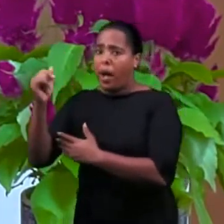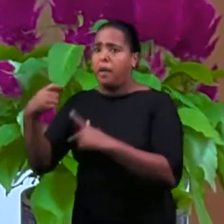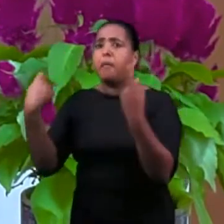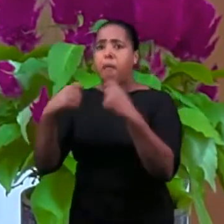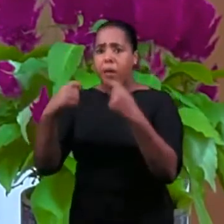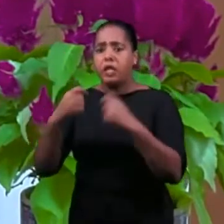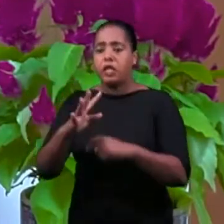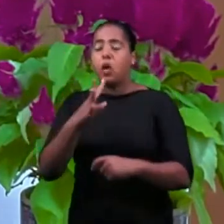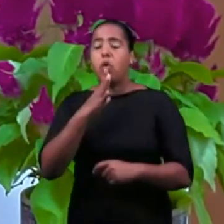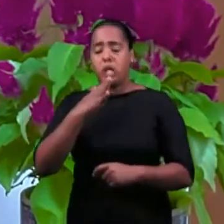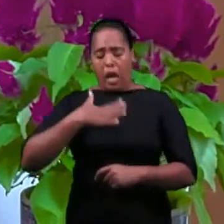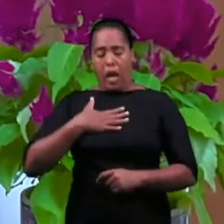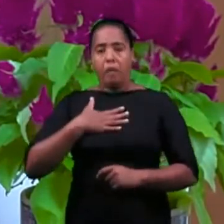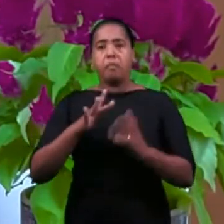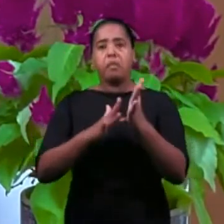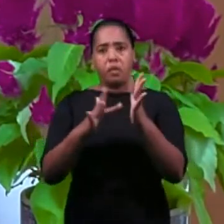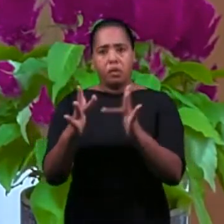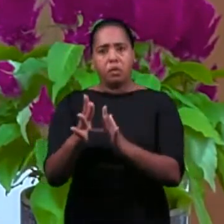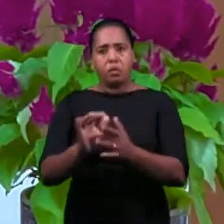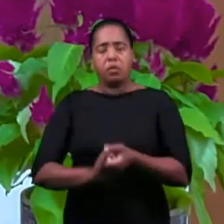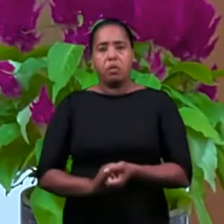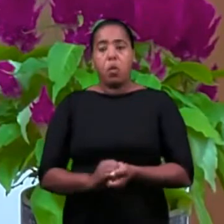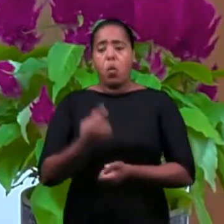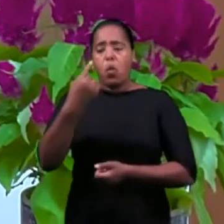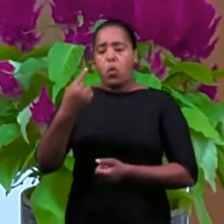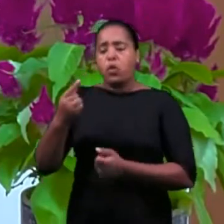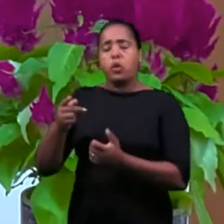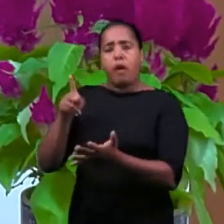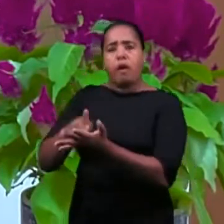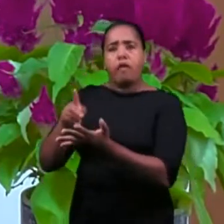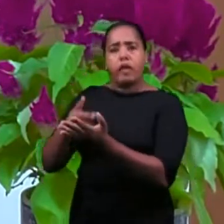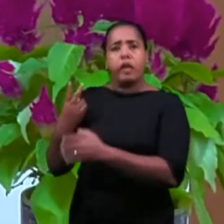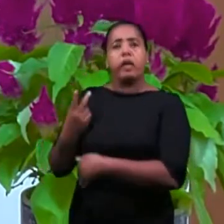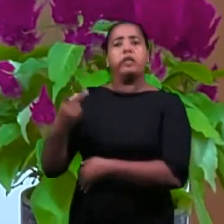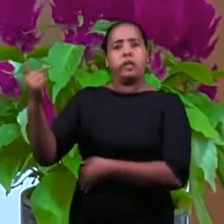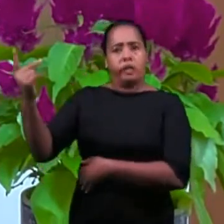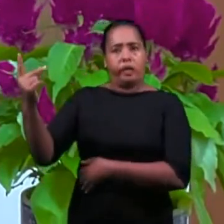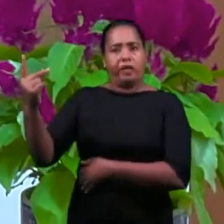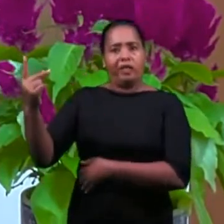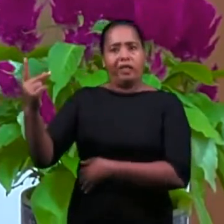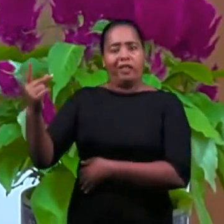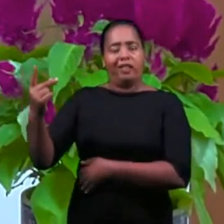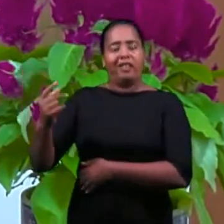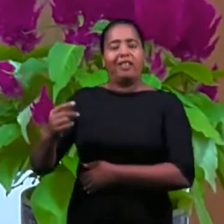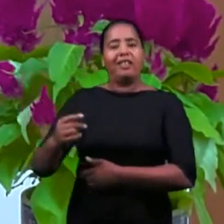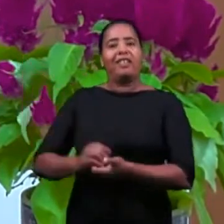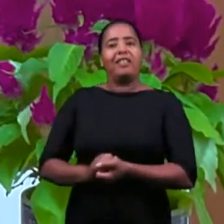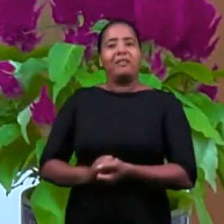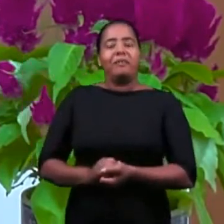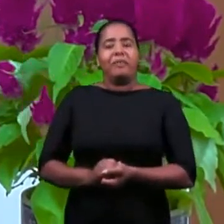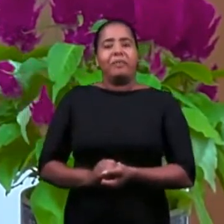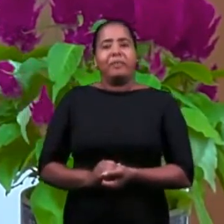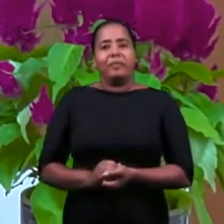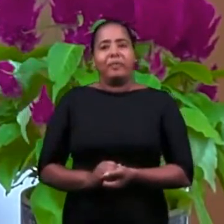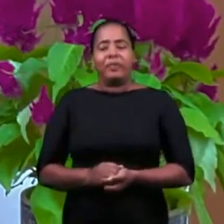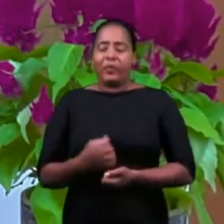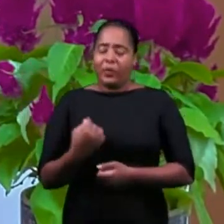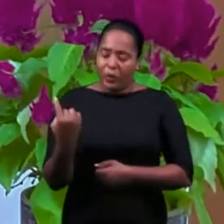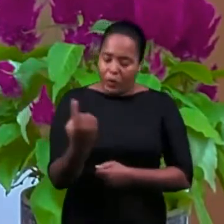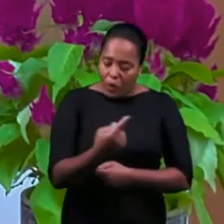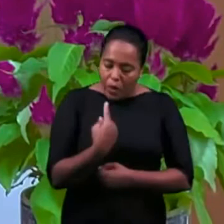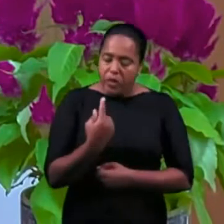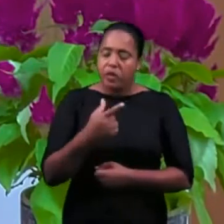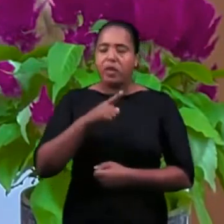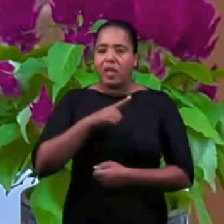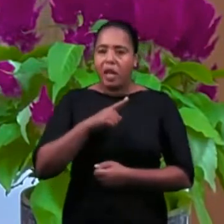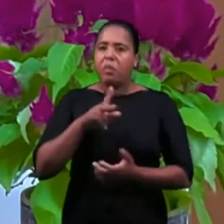uma verdade, que é a verdade eterna. Para nós só existe uma verdade, é a verdade eterna. Nós temos a verdade